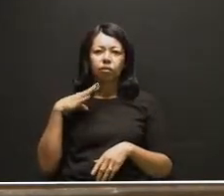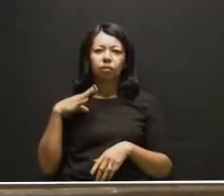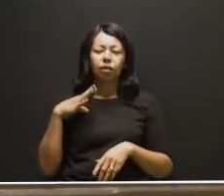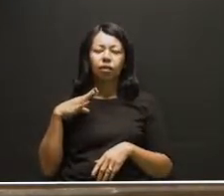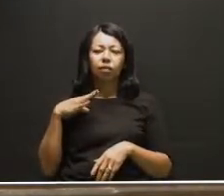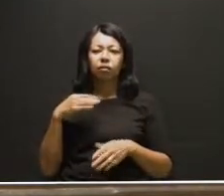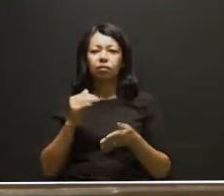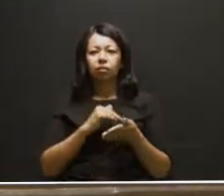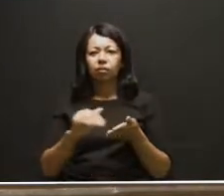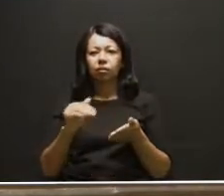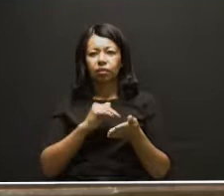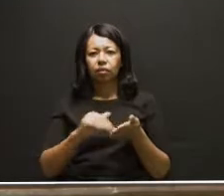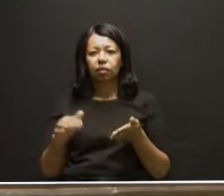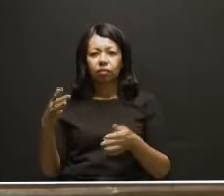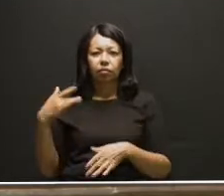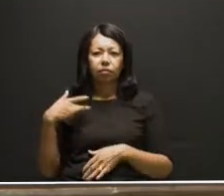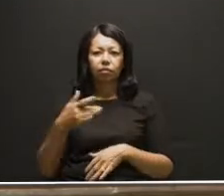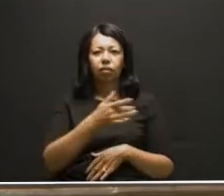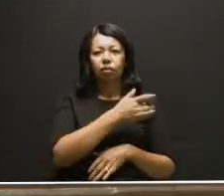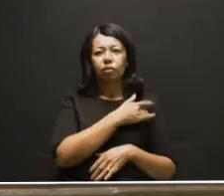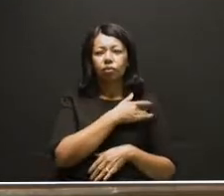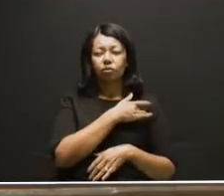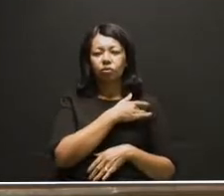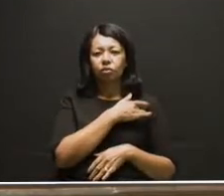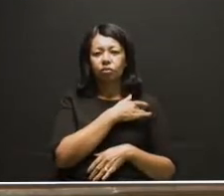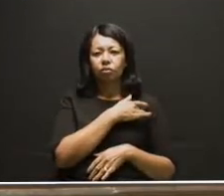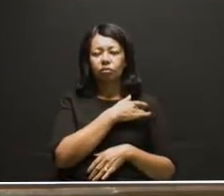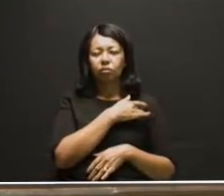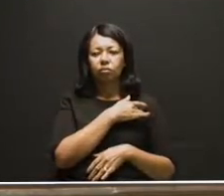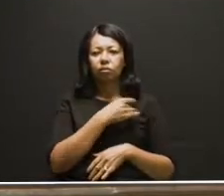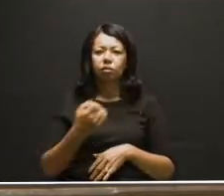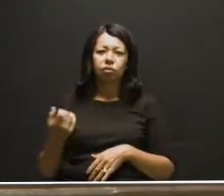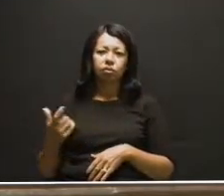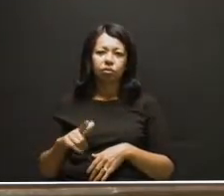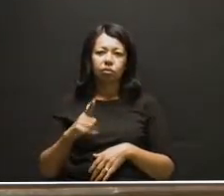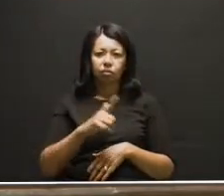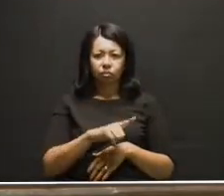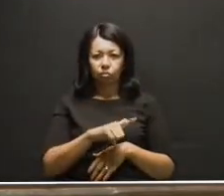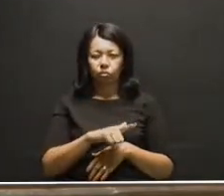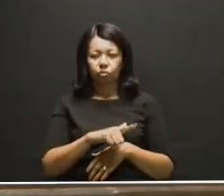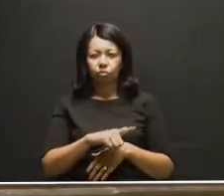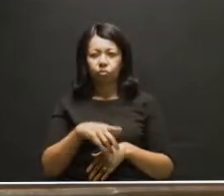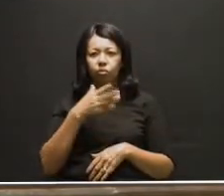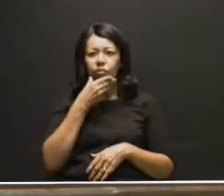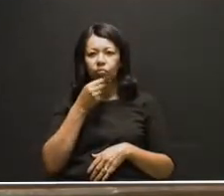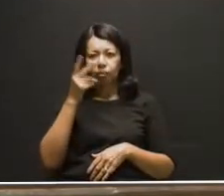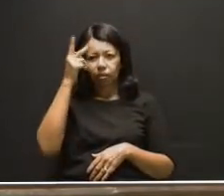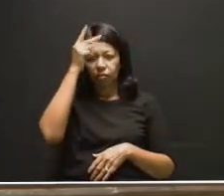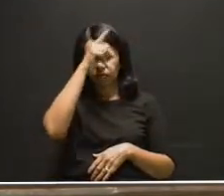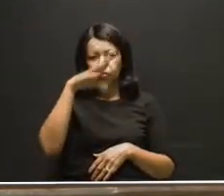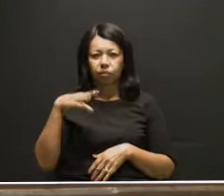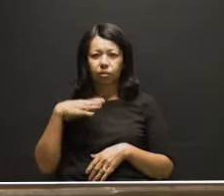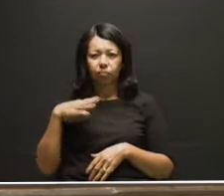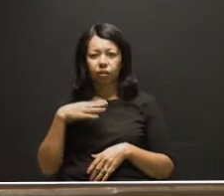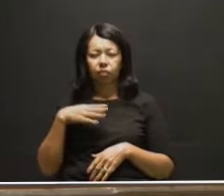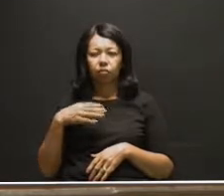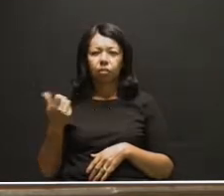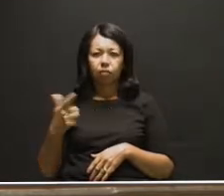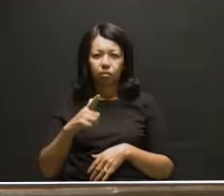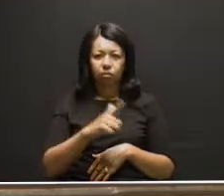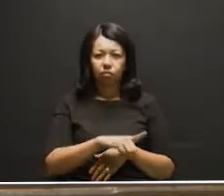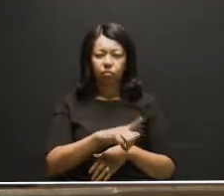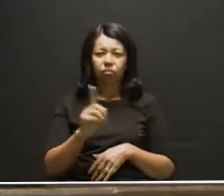secretário de saúde e companhia prefeito municipal e companhia